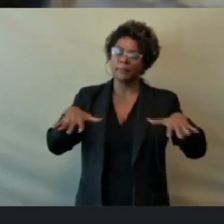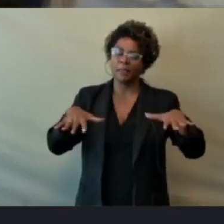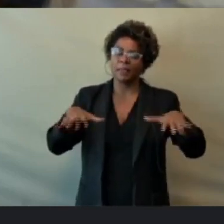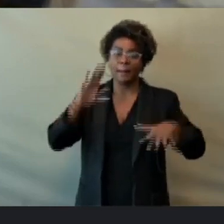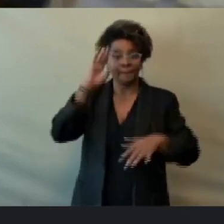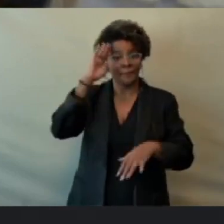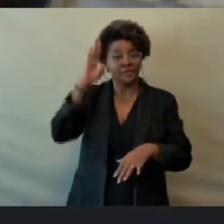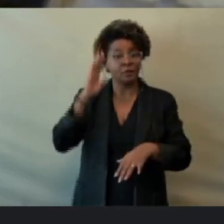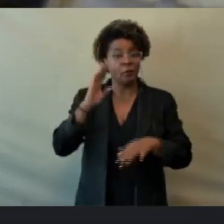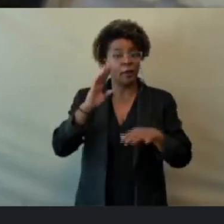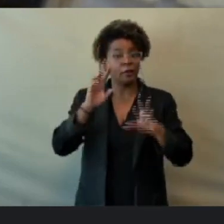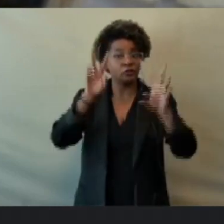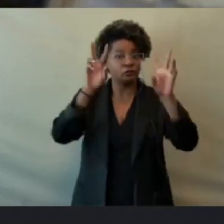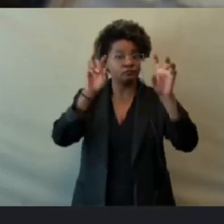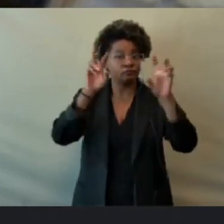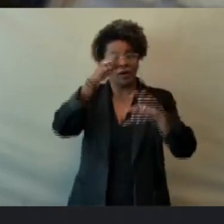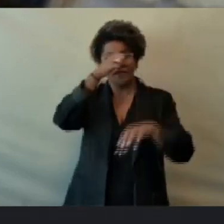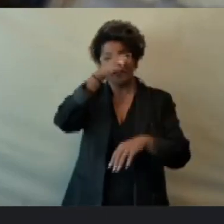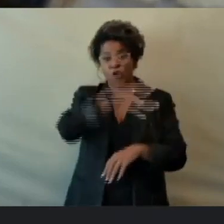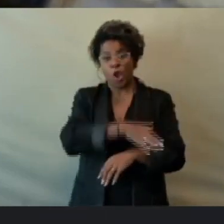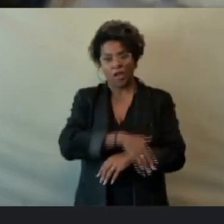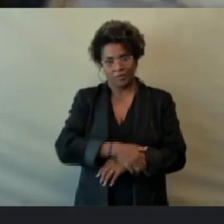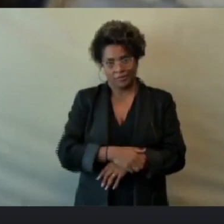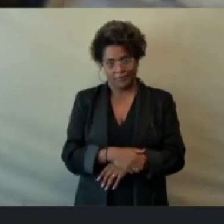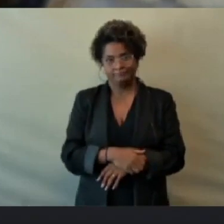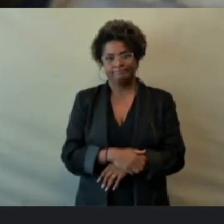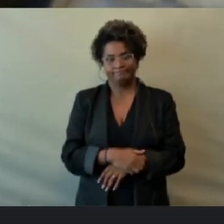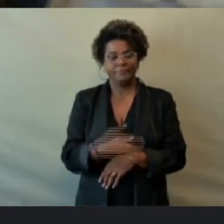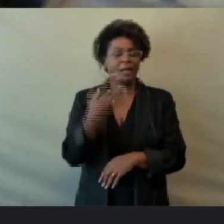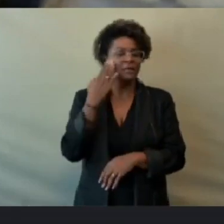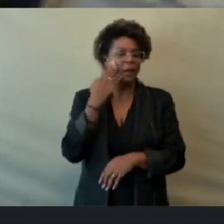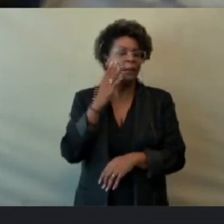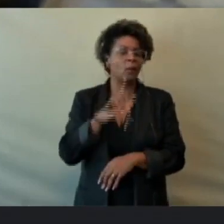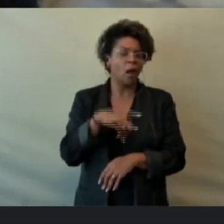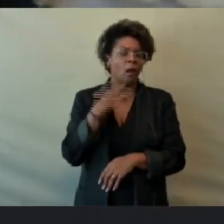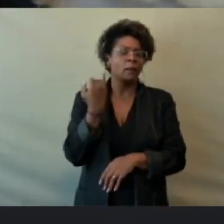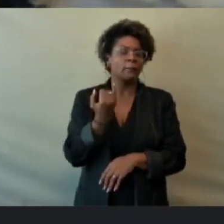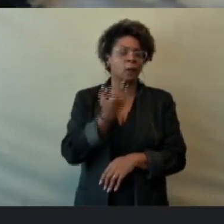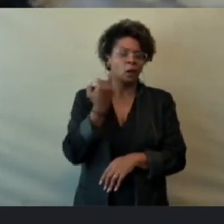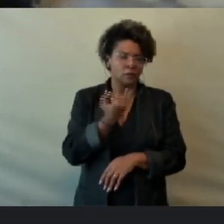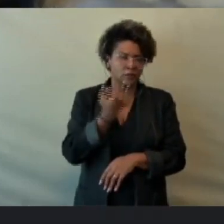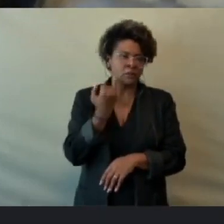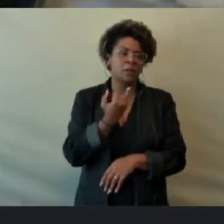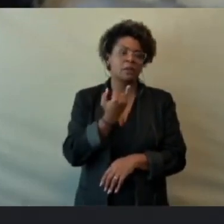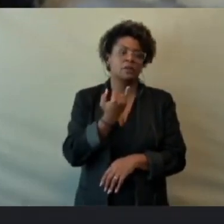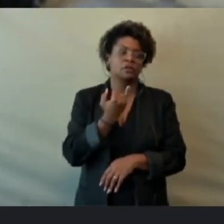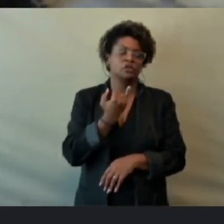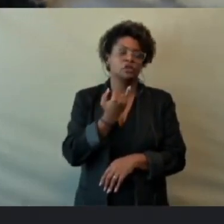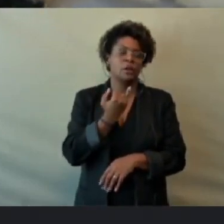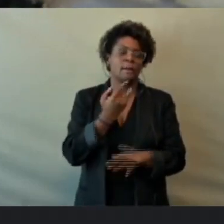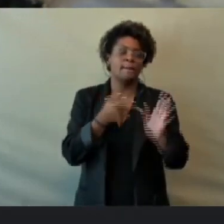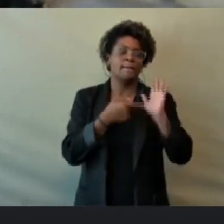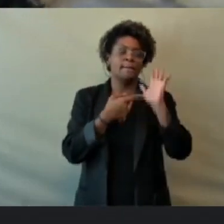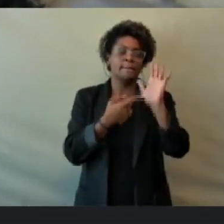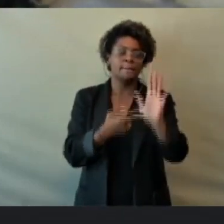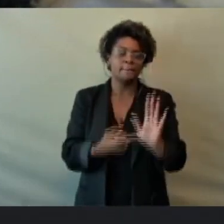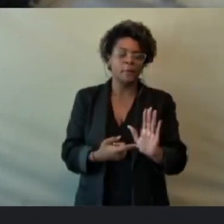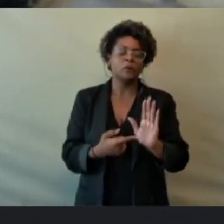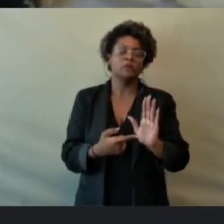é importante a gente trazer realmente o olhar para a prevenção